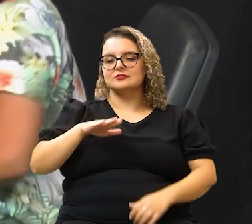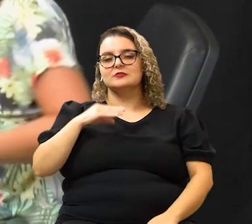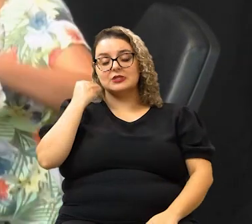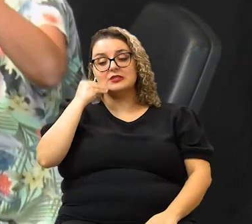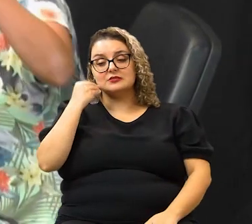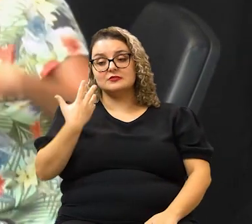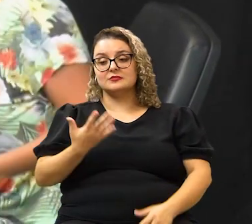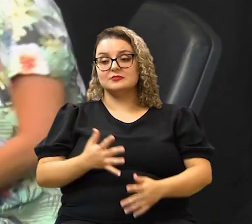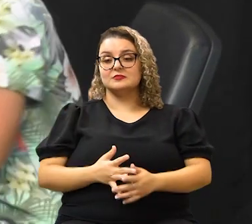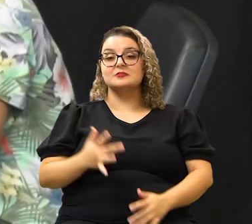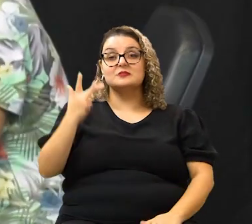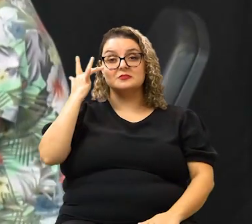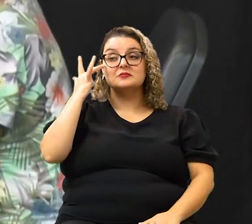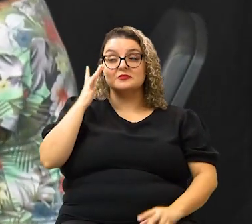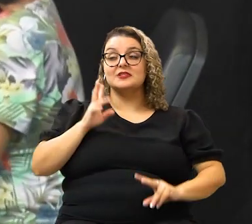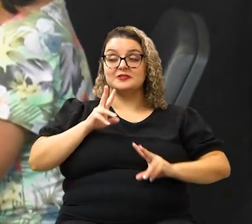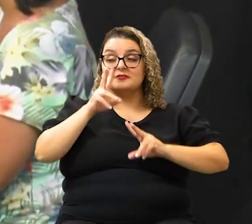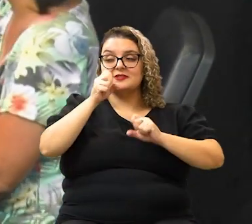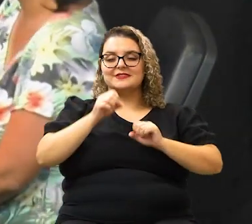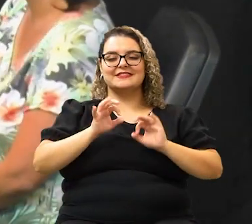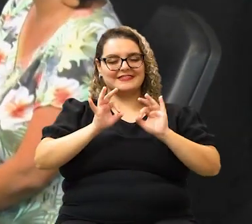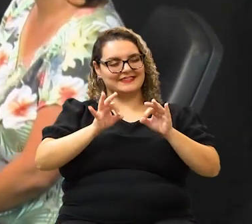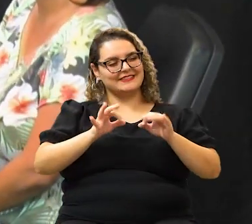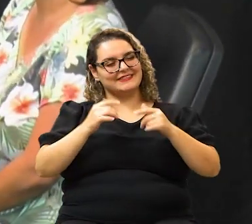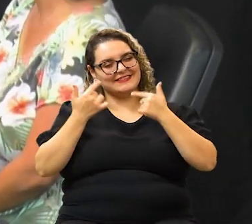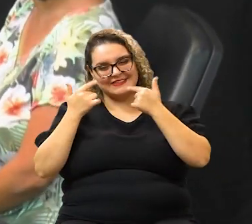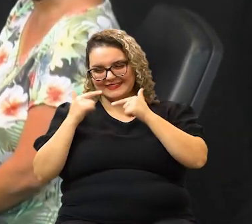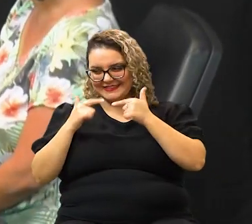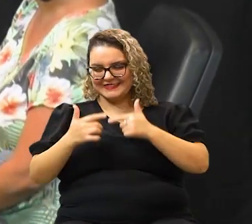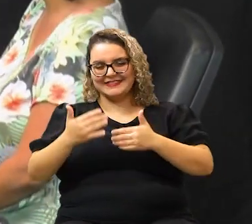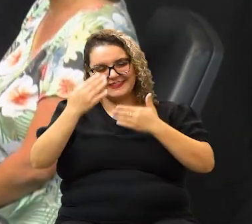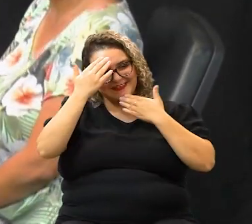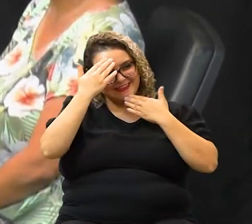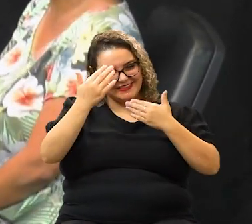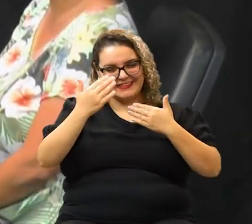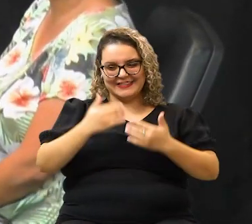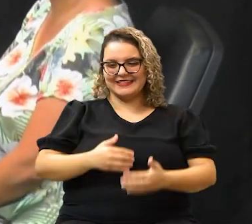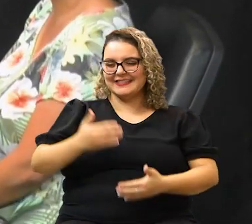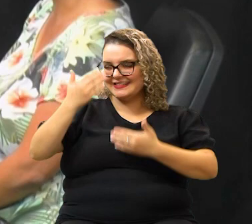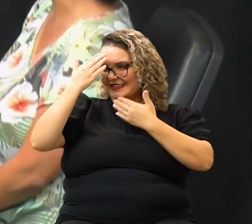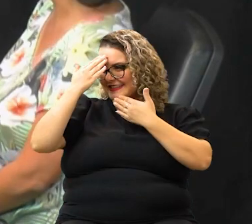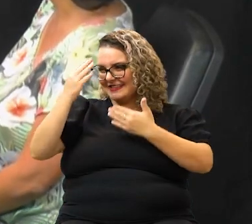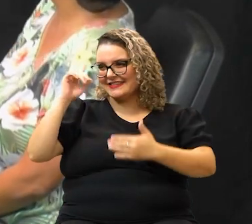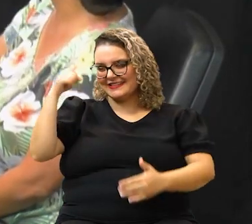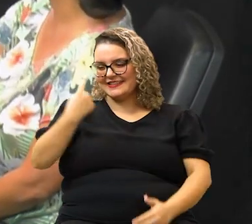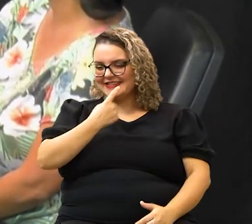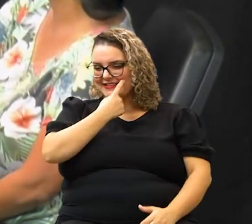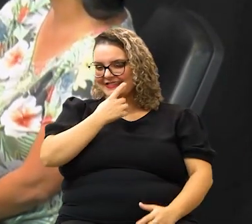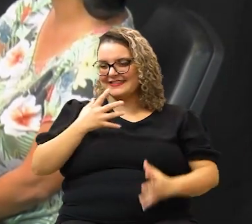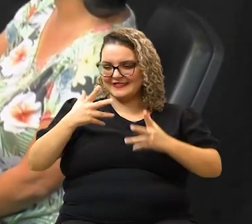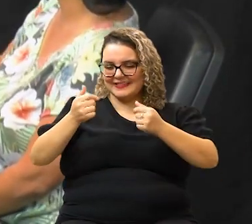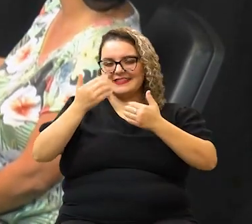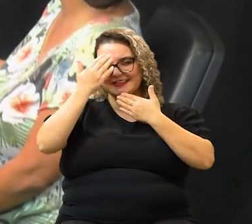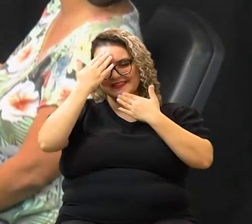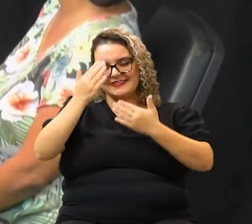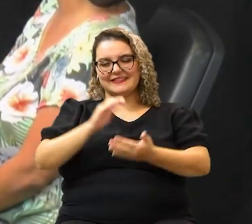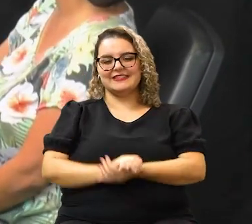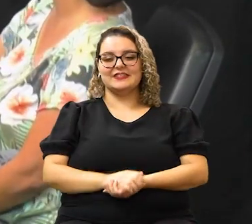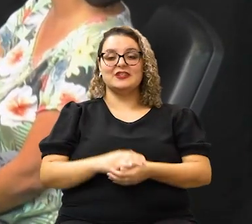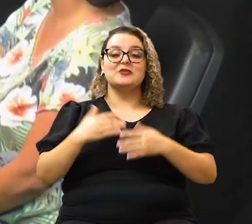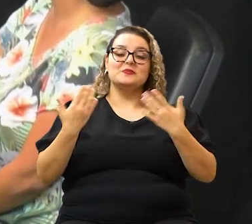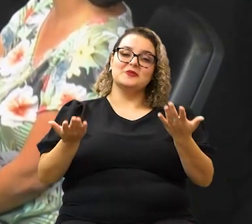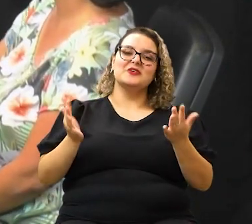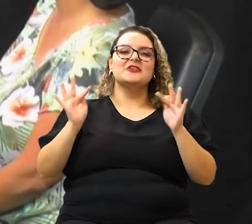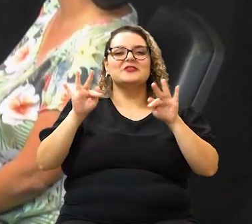Mina. Obrigada para todo mundo. Gente, nós ficamos por aqui. Olha, você pode acompanhar a primeira temporada do Na Casa do